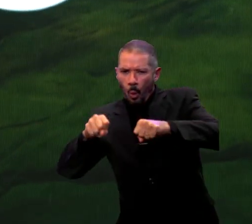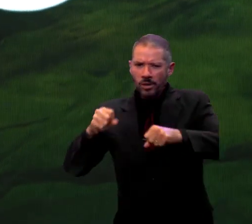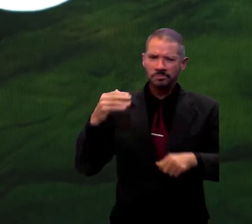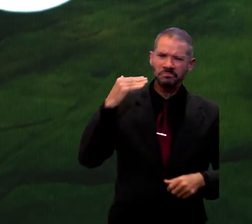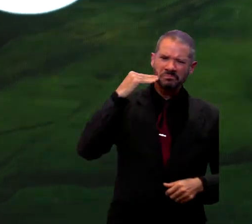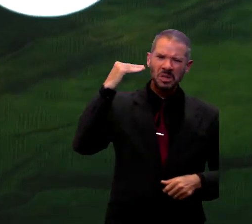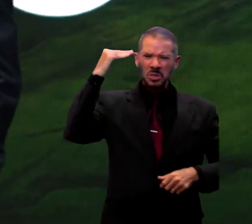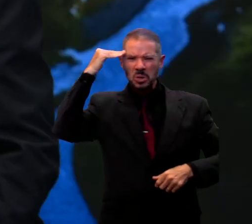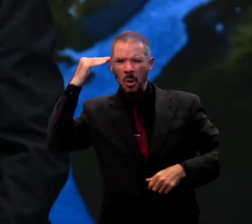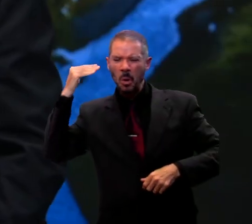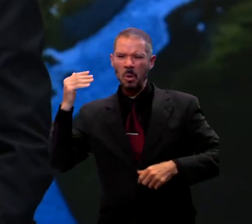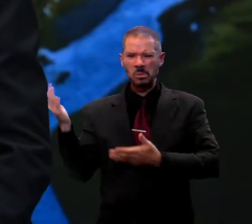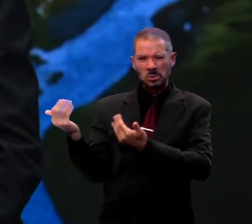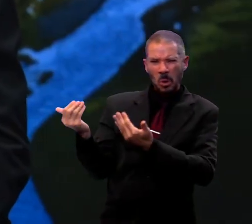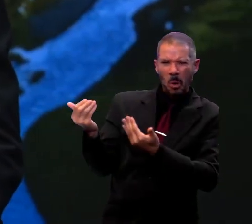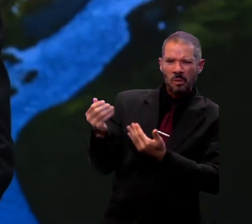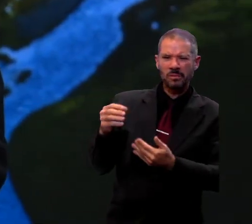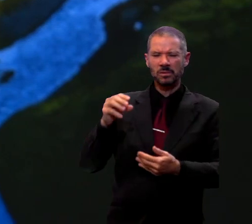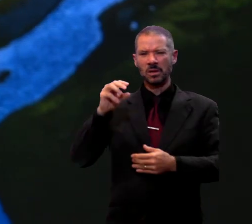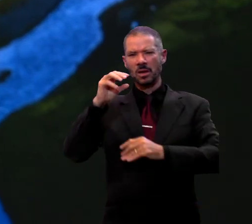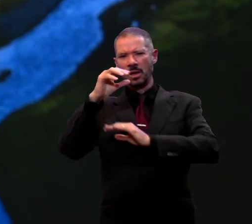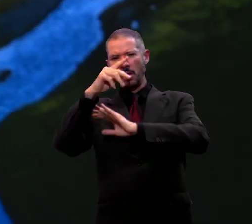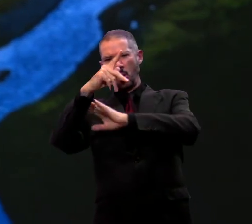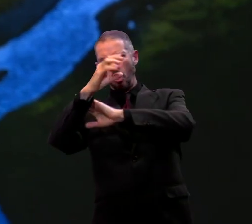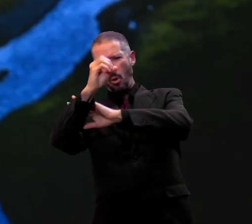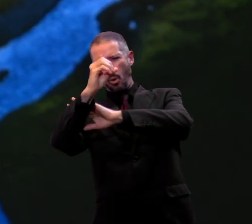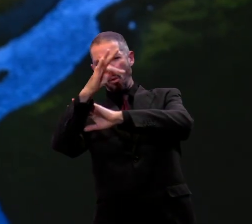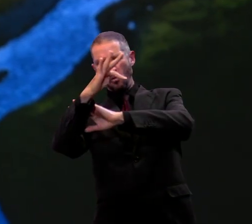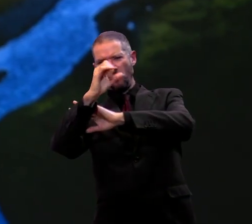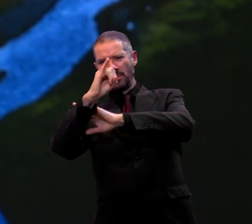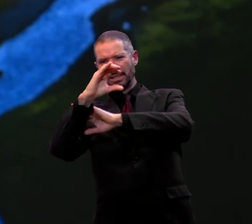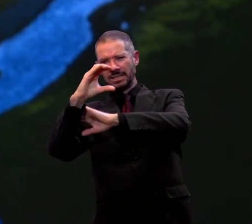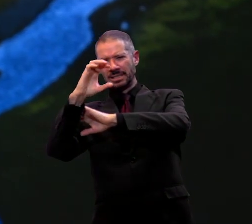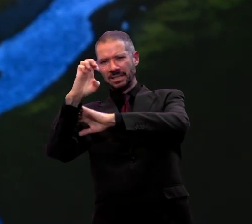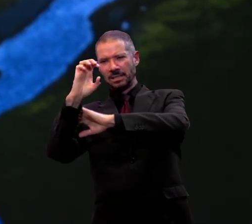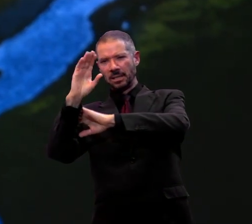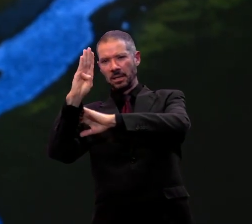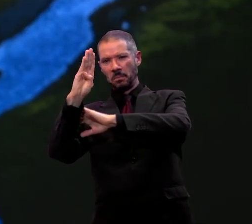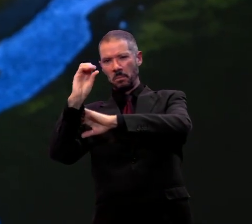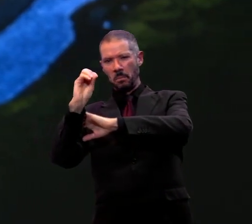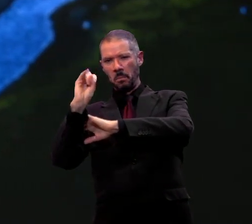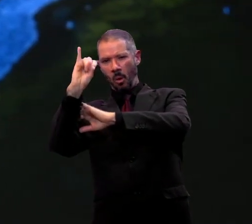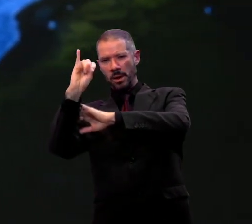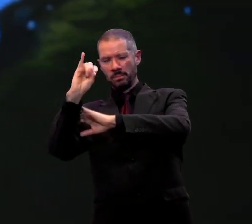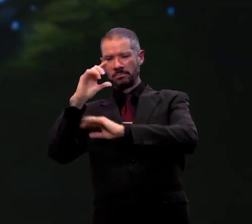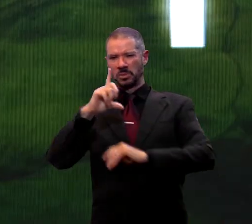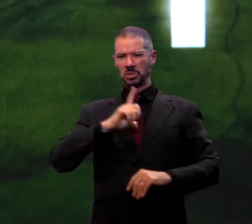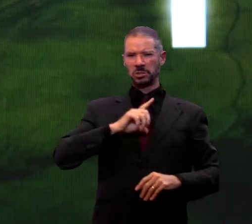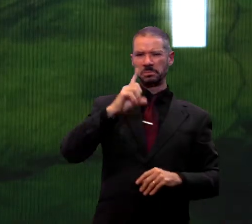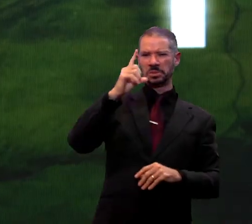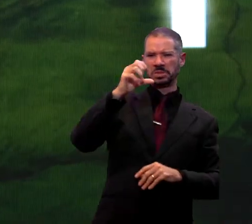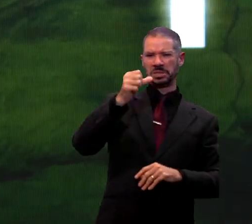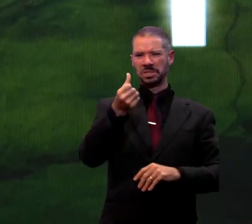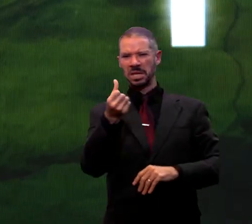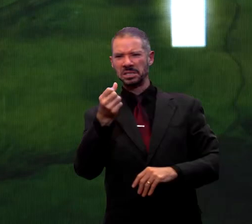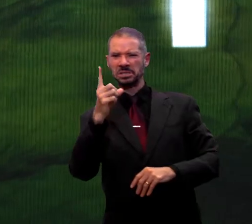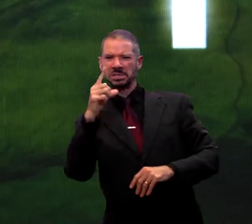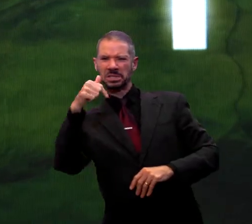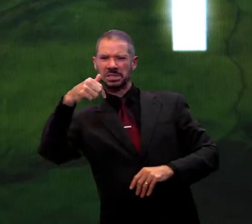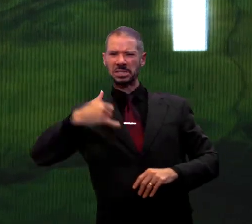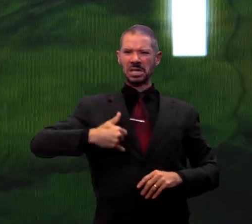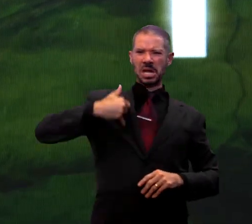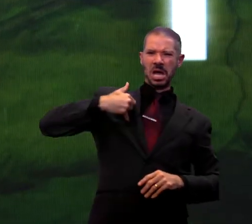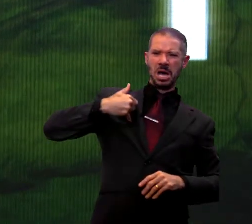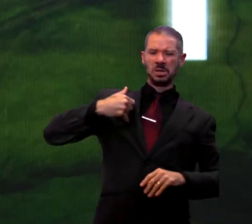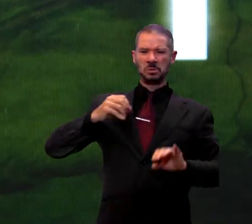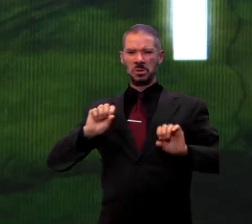já não sei se existe mais essa profissão, né? Mudou tudo tanto, né? Mas eu tinha lá os meus 16, 17 anos, e eu era office